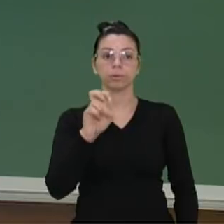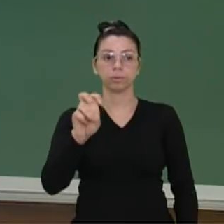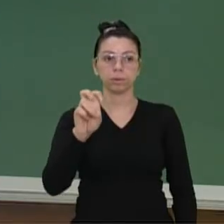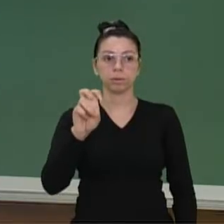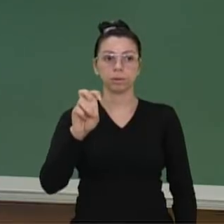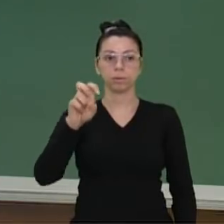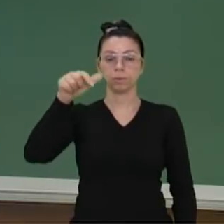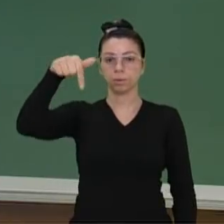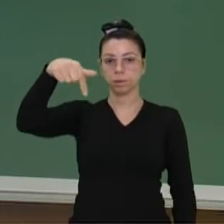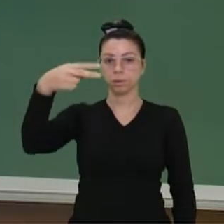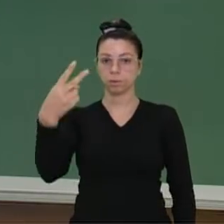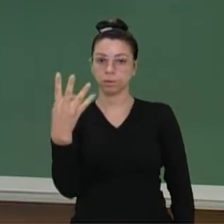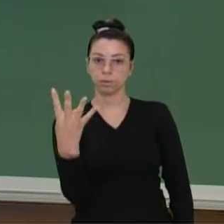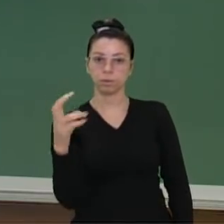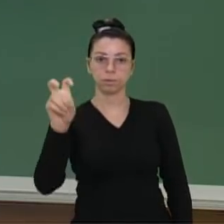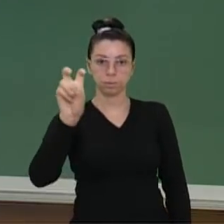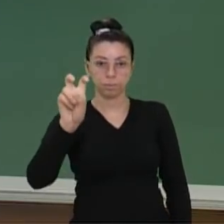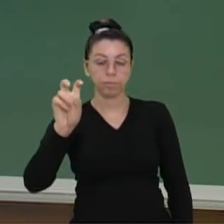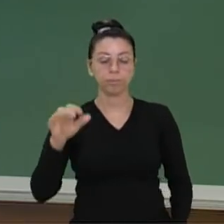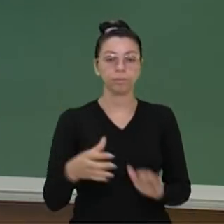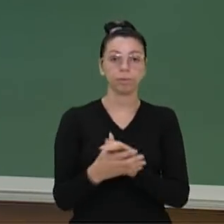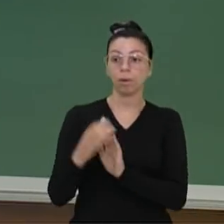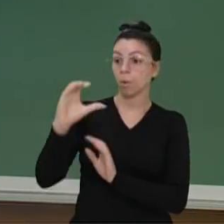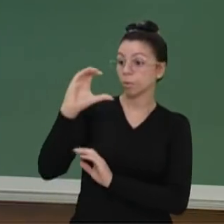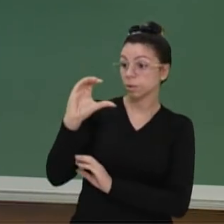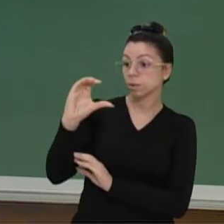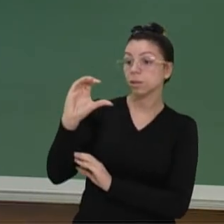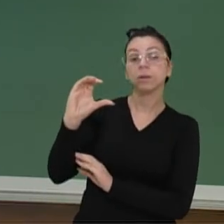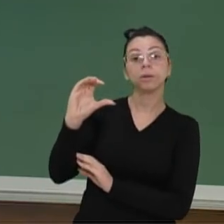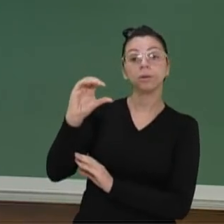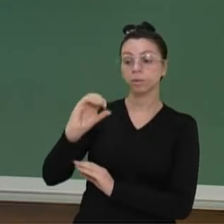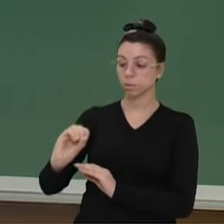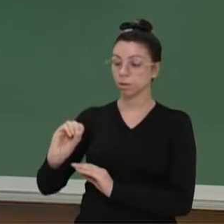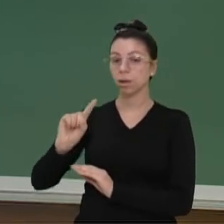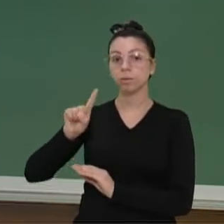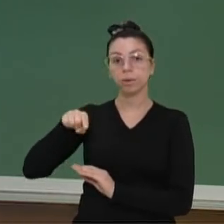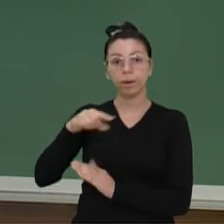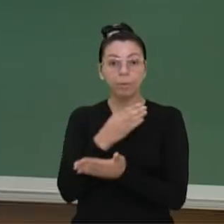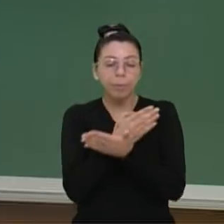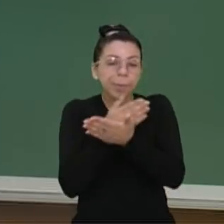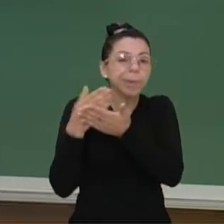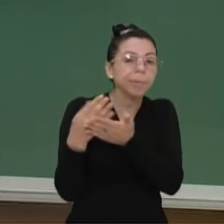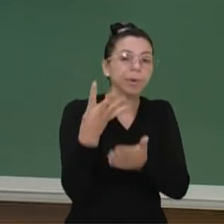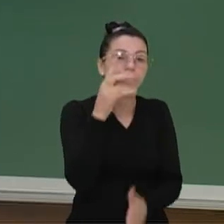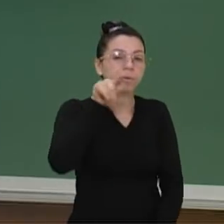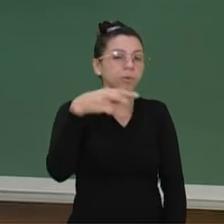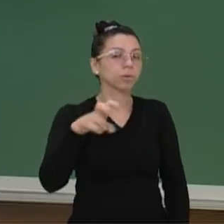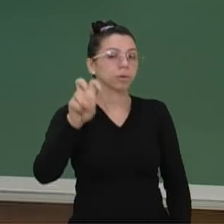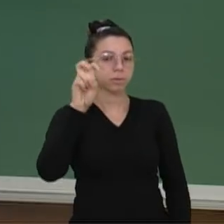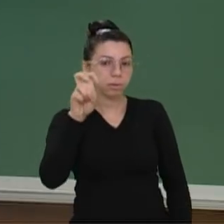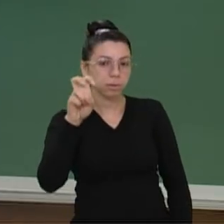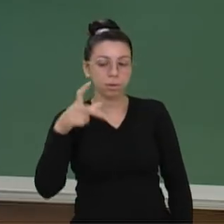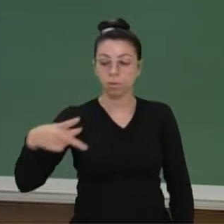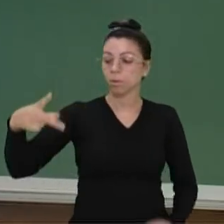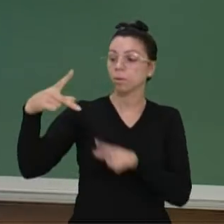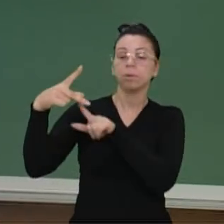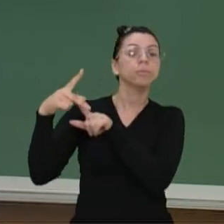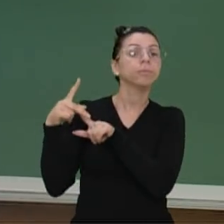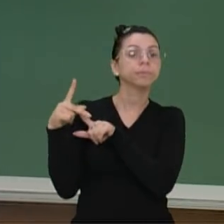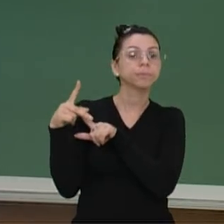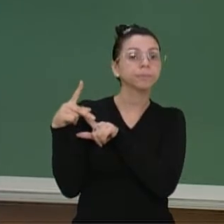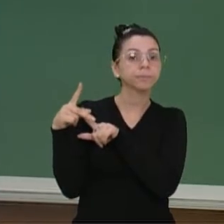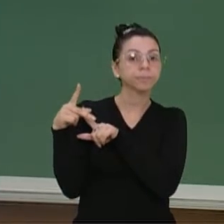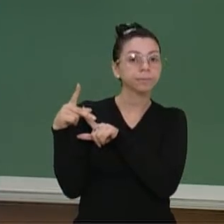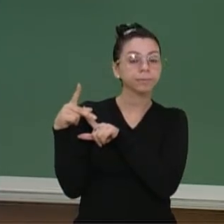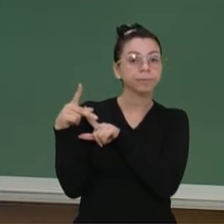4,57245. O C0 é o 4,5, é o consumo inicial. O P é